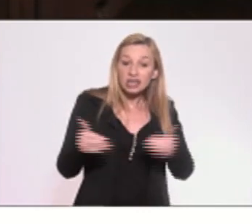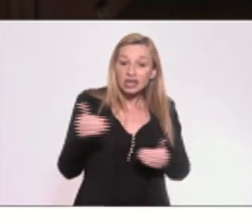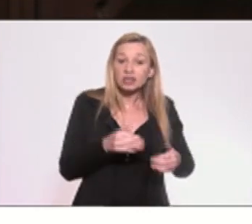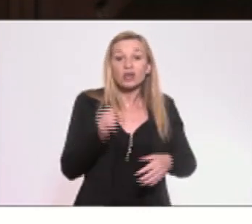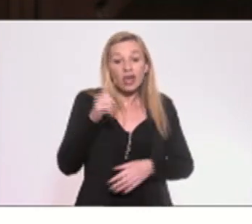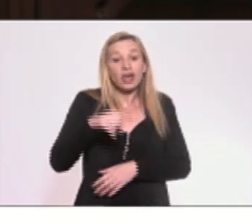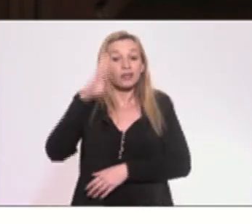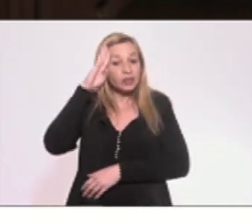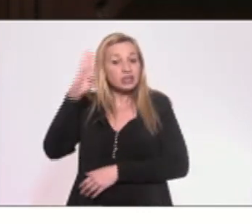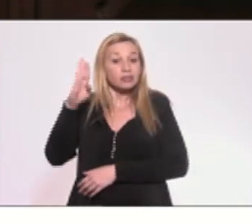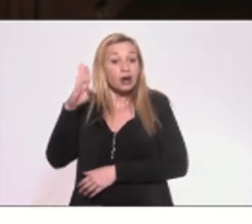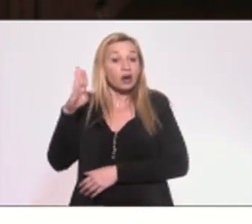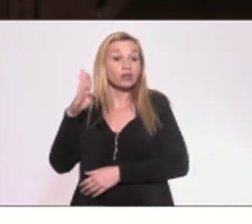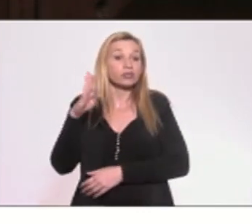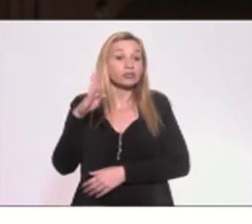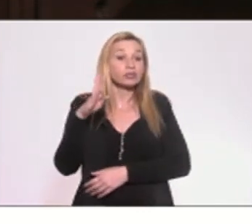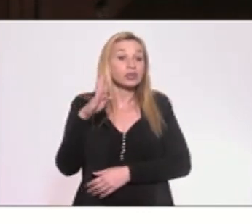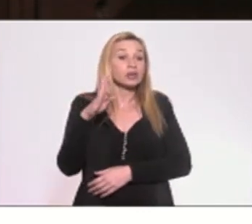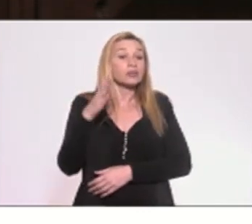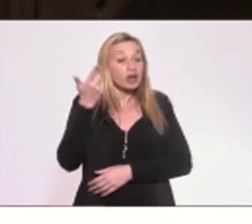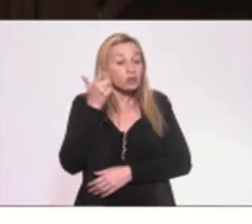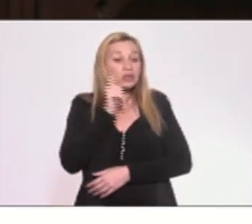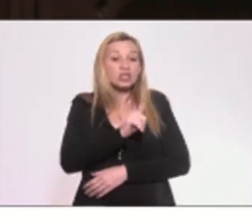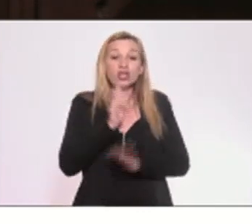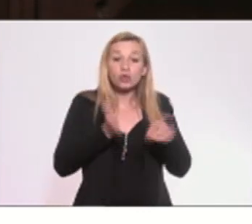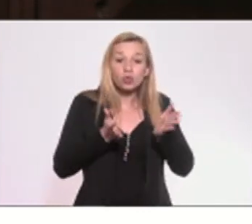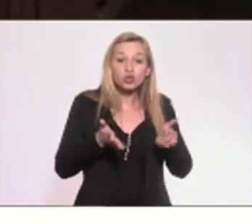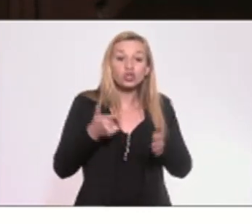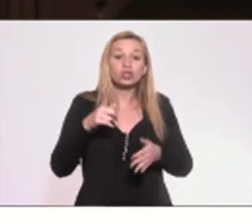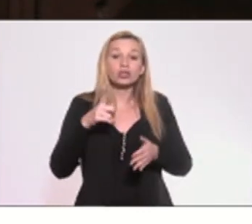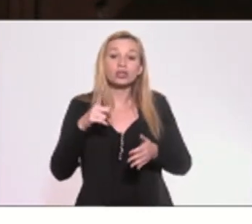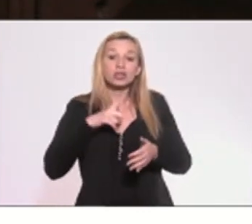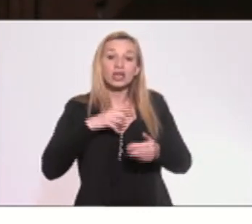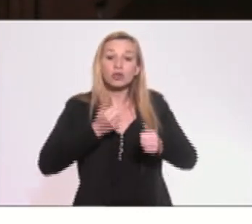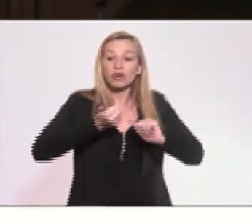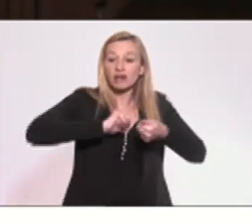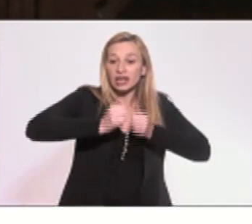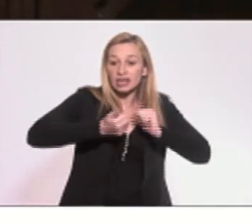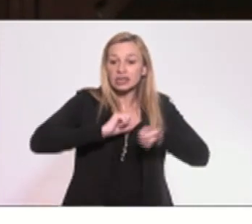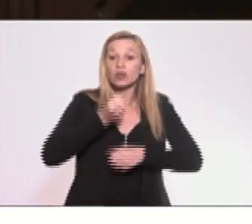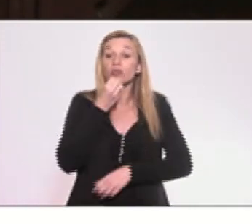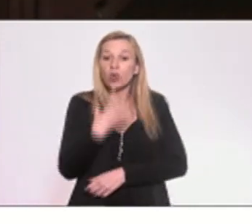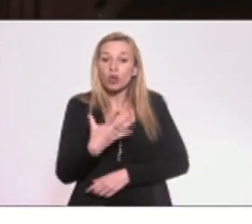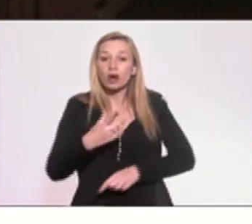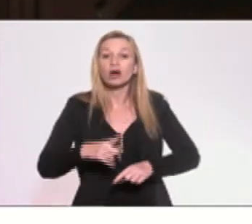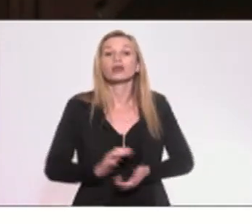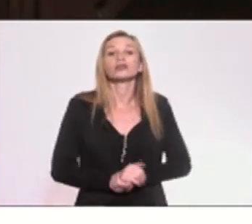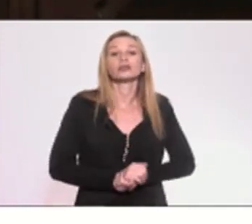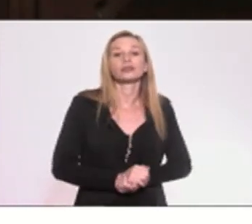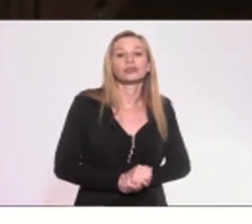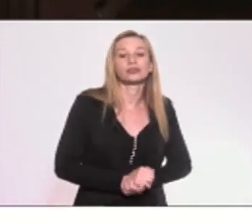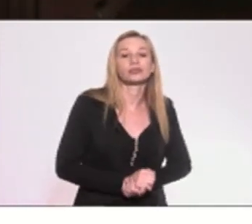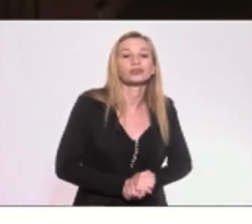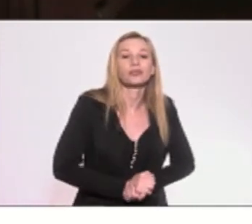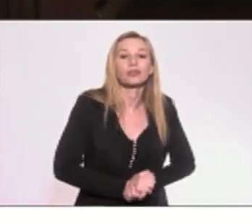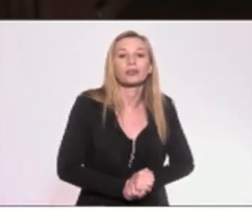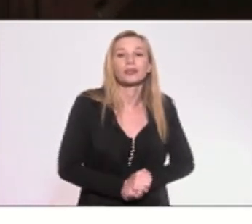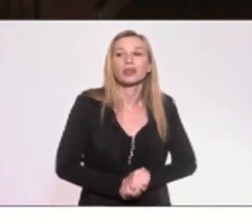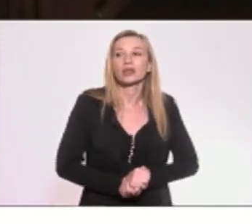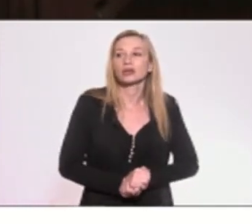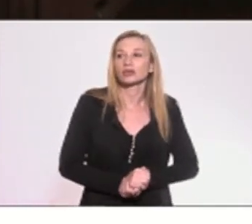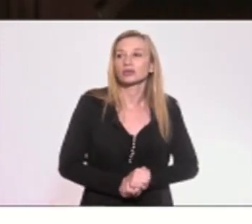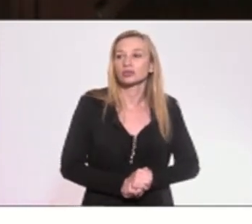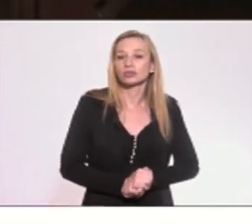fundamental, né? Era fundamental para a gente conseguir hoje ter uma avaliação plena. E aí, haja vista que o